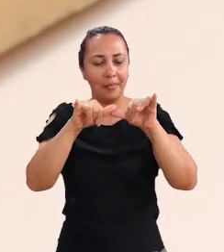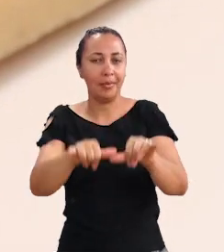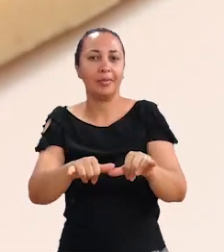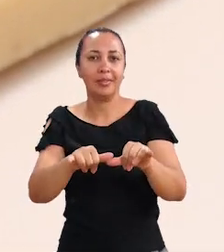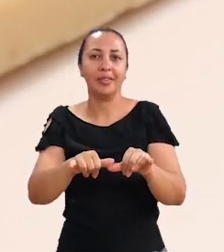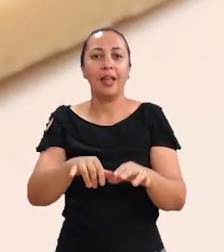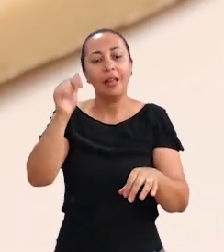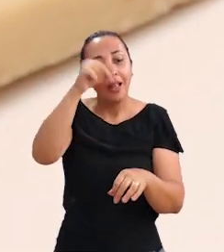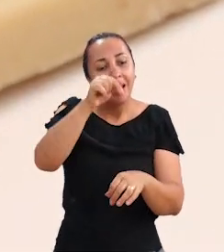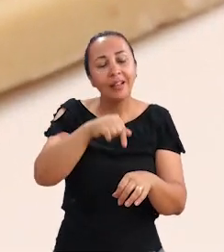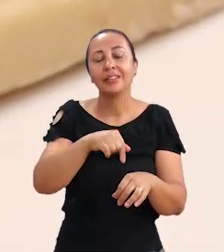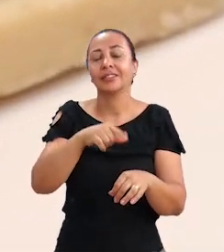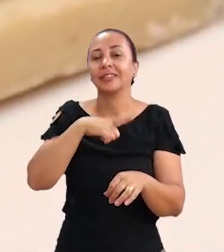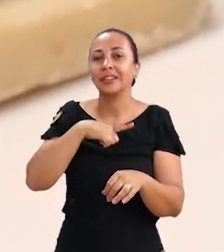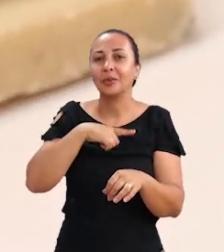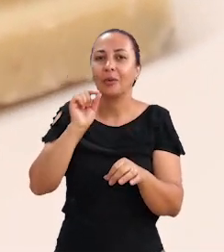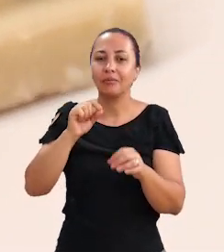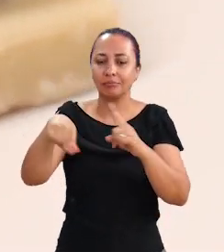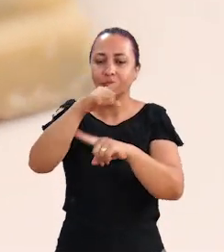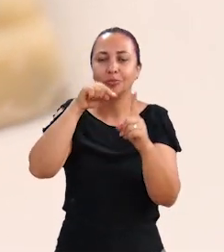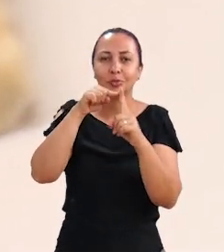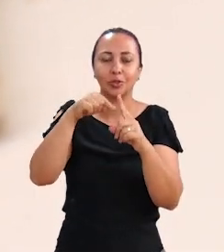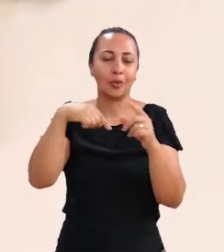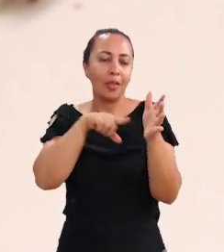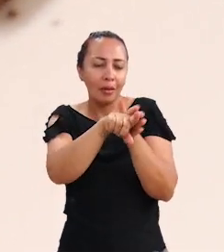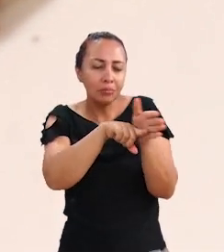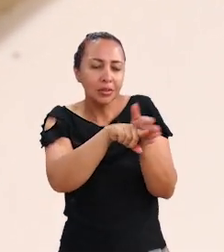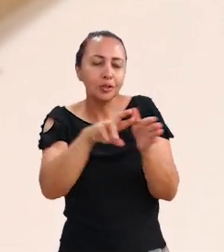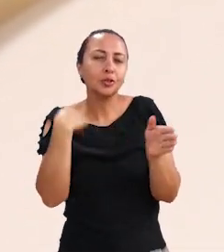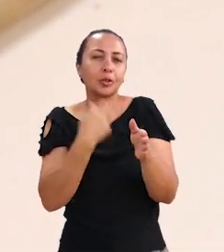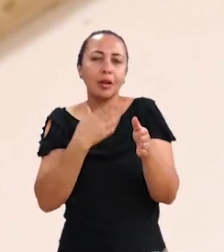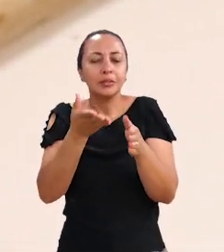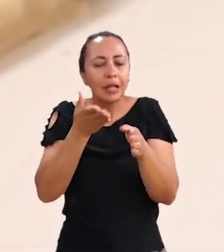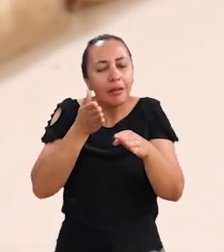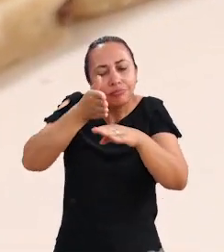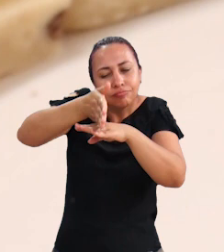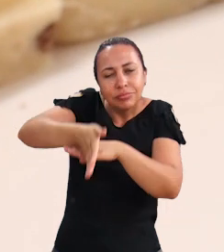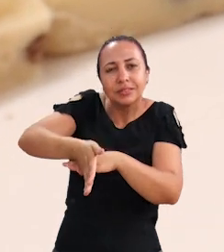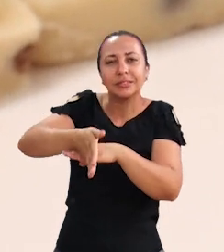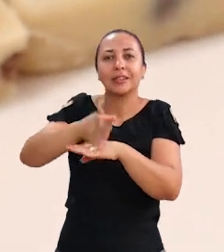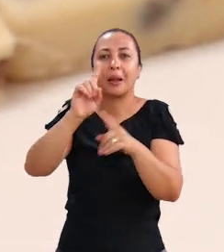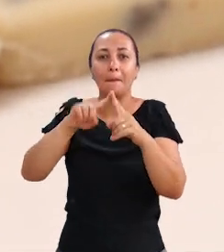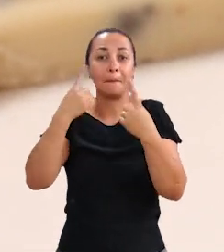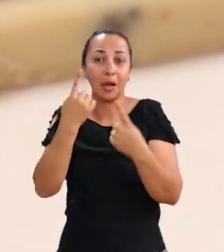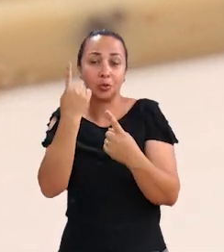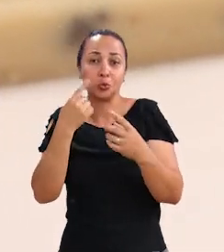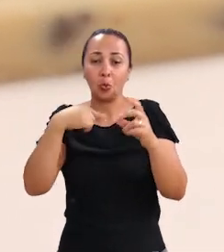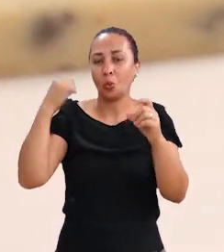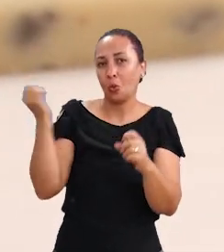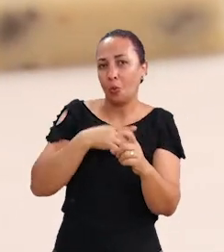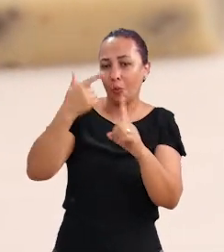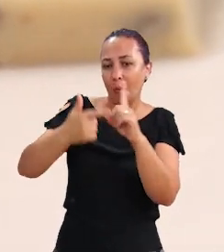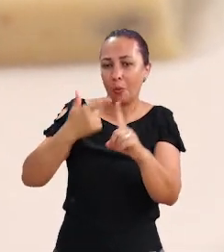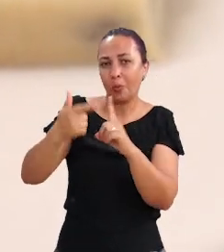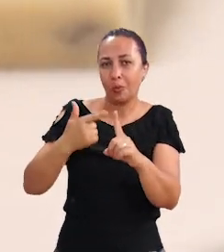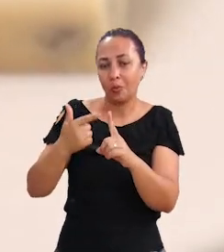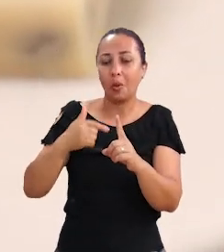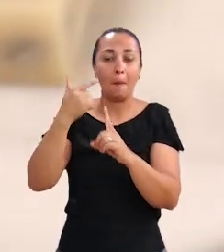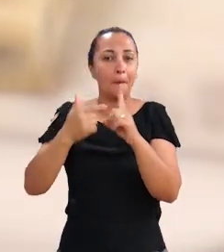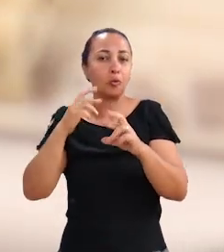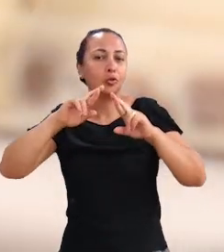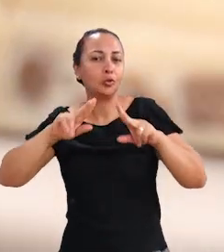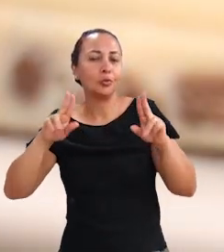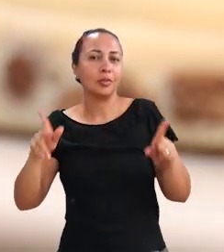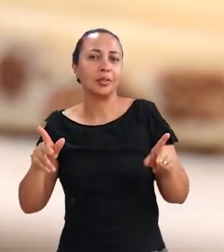Para um nicho de mercado específico, né? Uma característica específica para a gente inserir aí uma outra